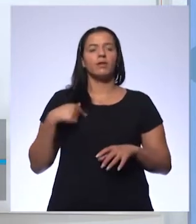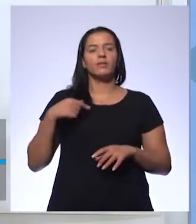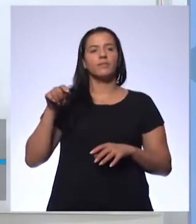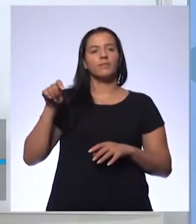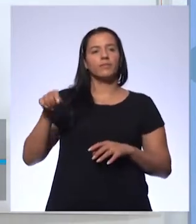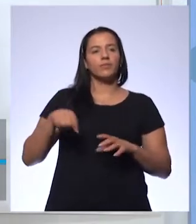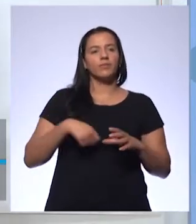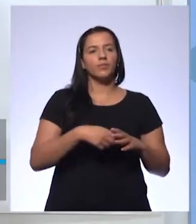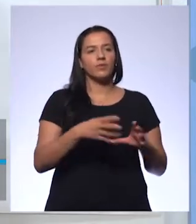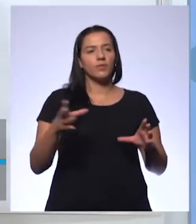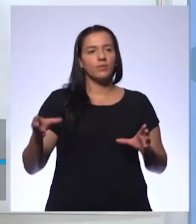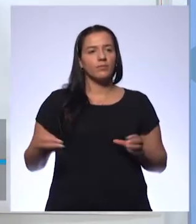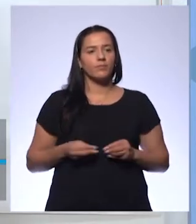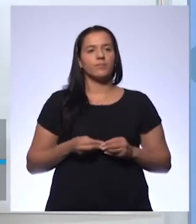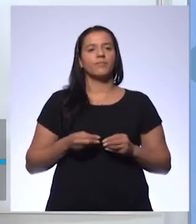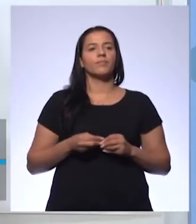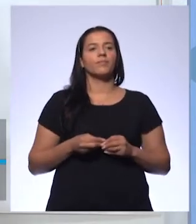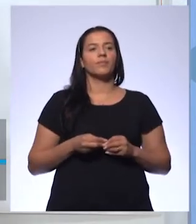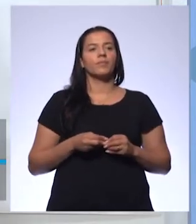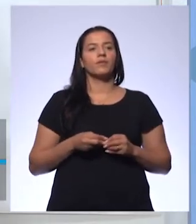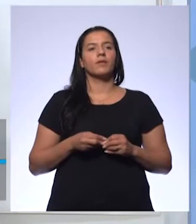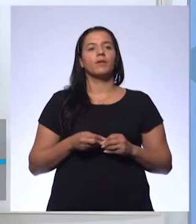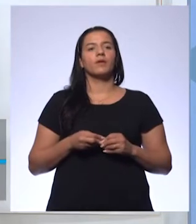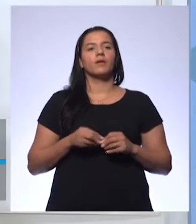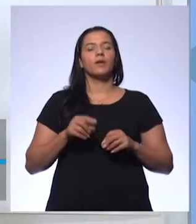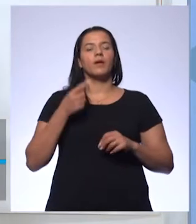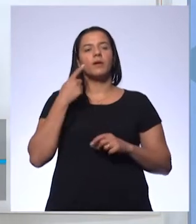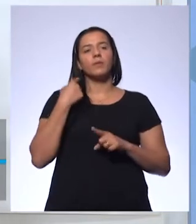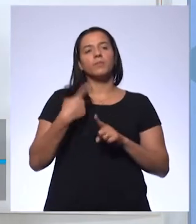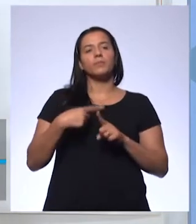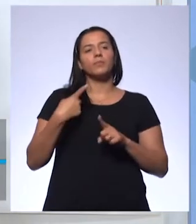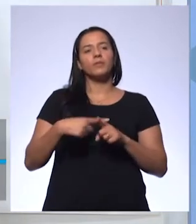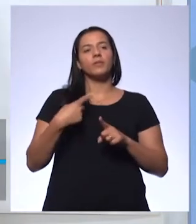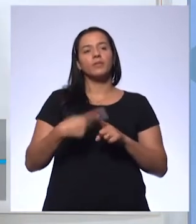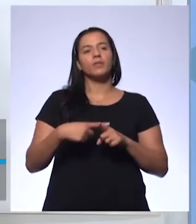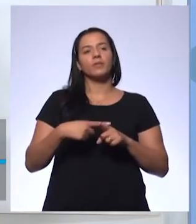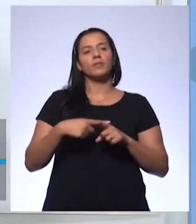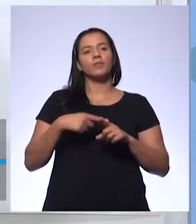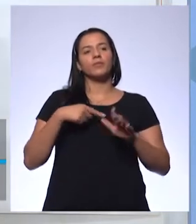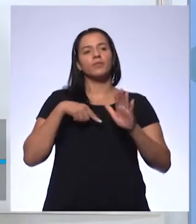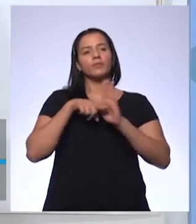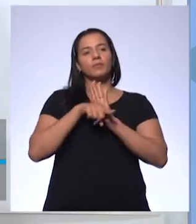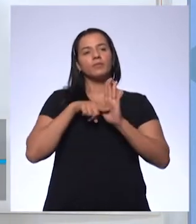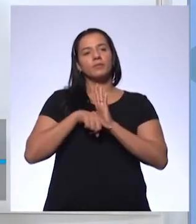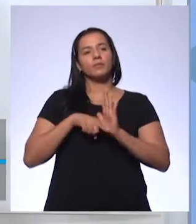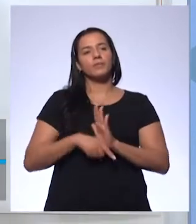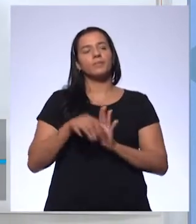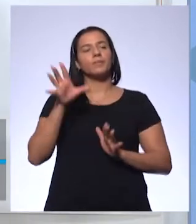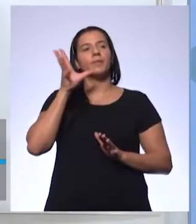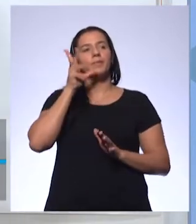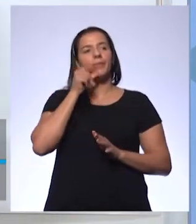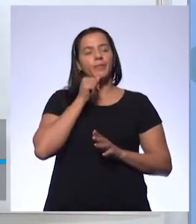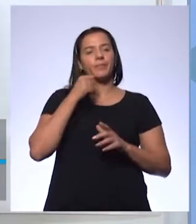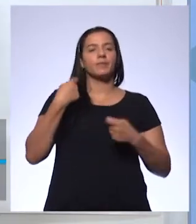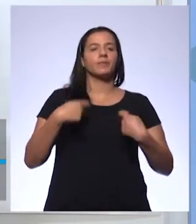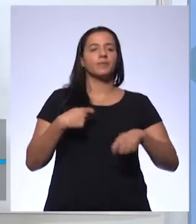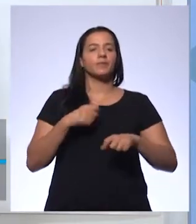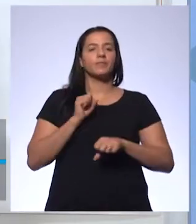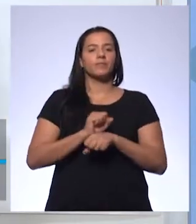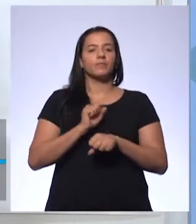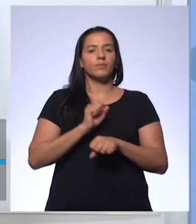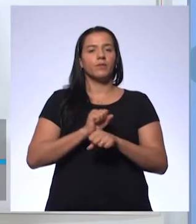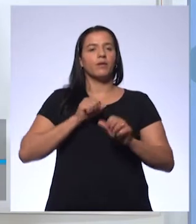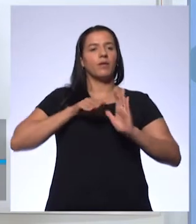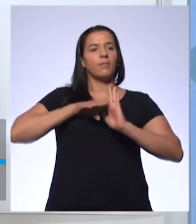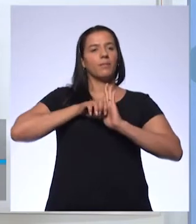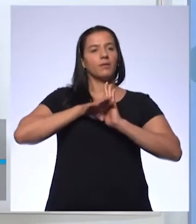ele fez a cultura lá. Então por que o exame demora para sair? Porque tem que esperar as bactérias crescerem ali para ele saber que tipo de